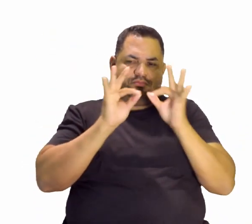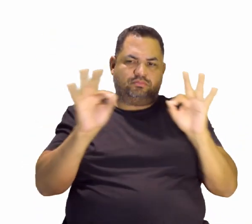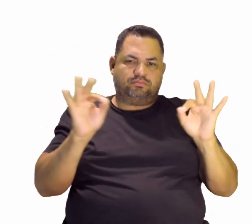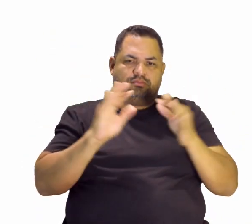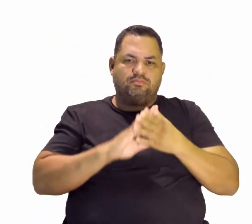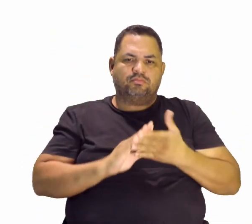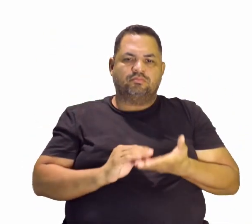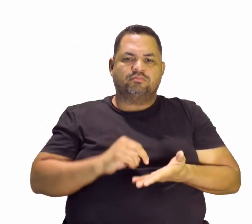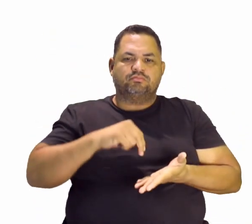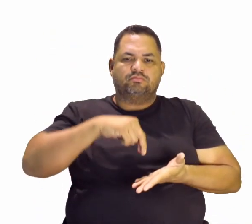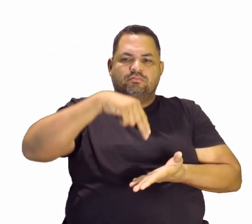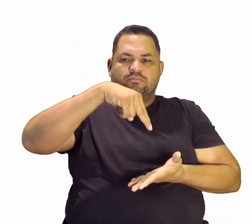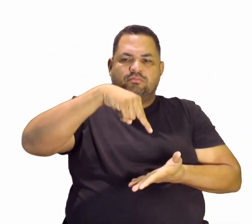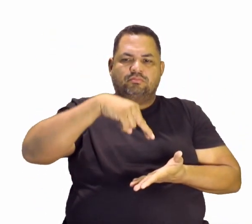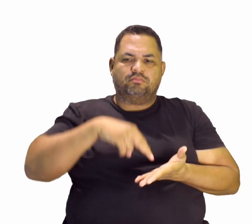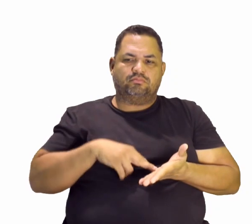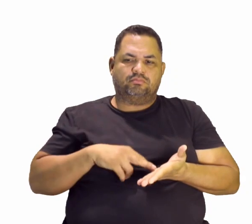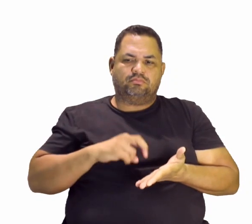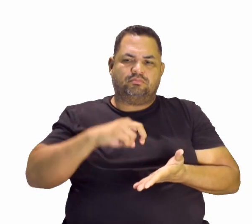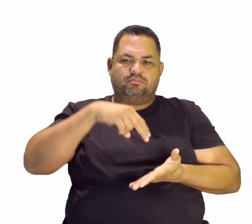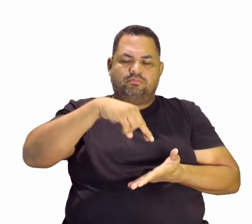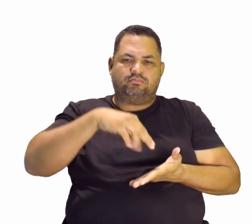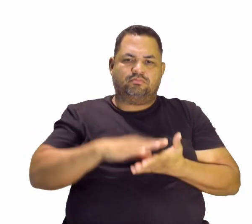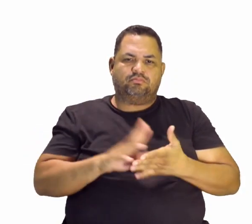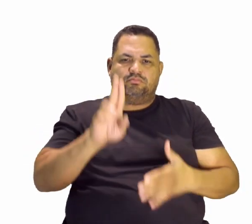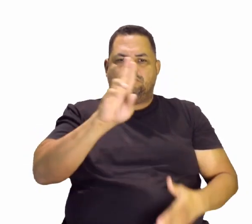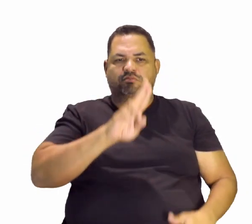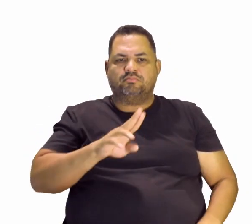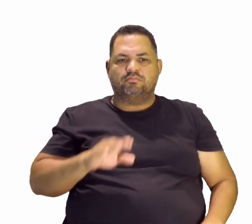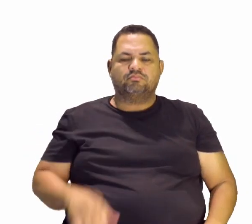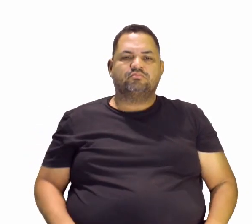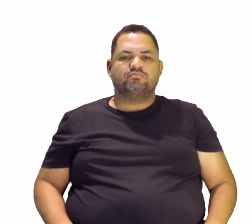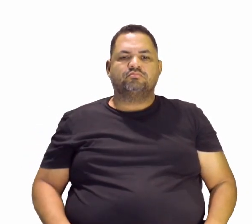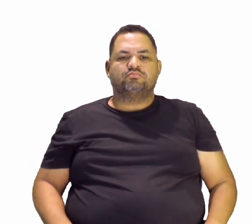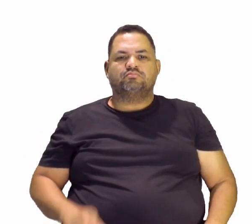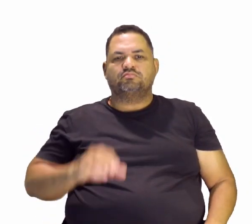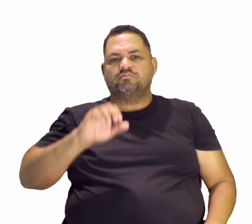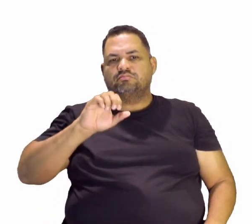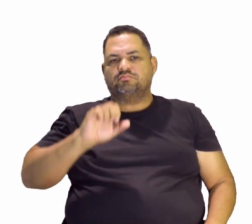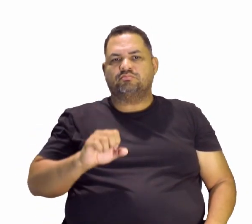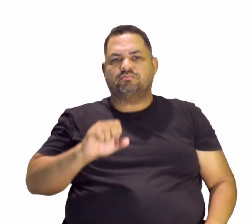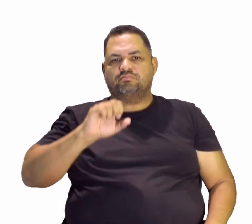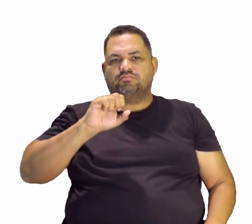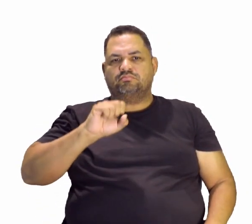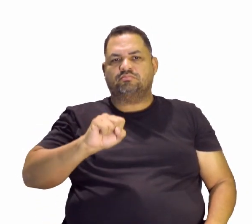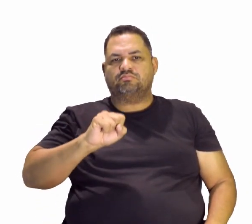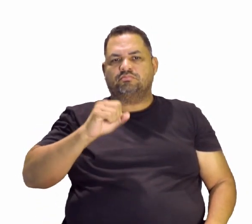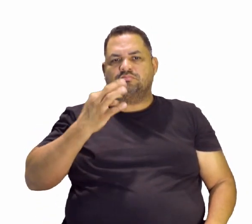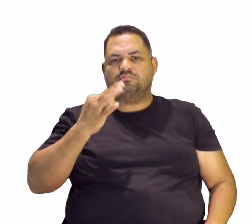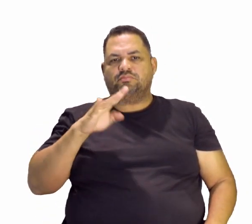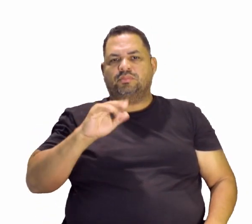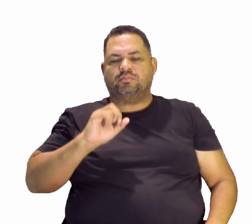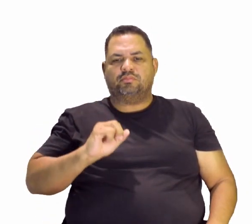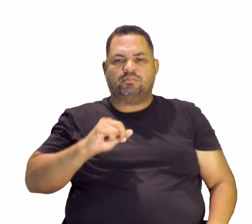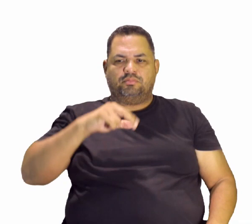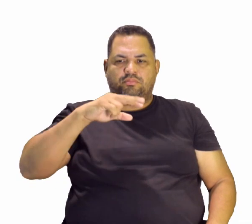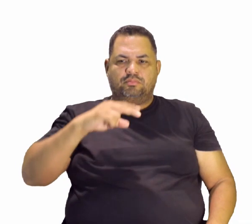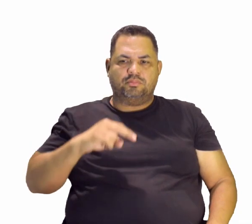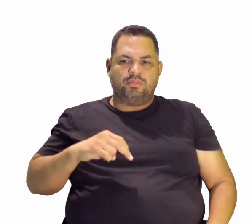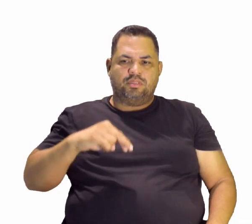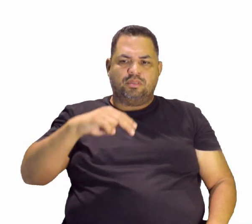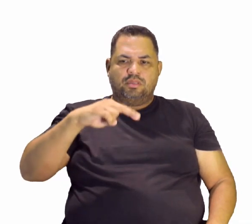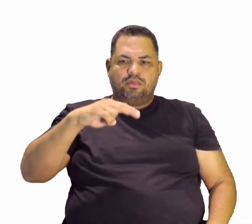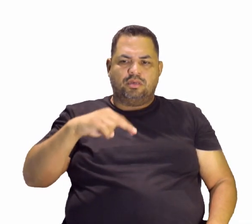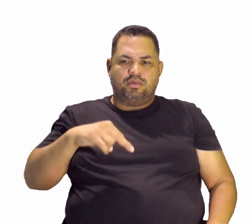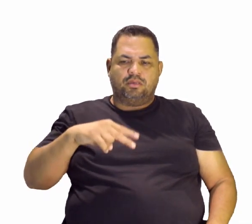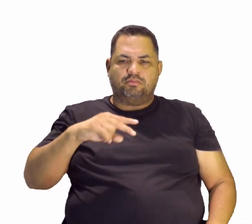descer degrau, tá? Você pode utilizar um step, você pode usar um degrau, você pode usar uma plataforma, o que você